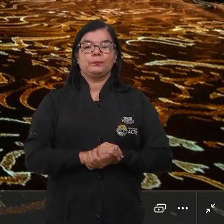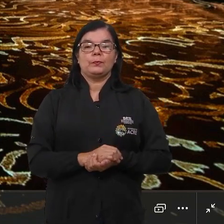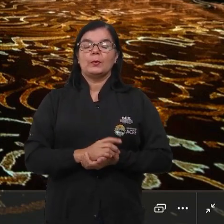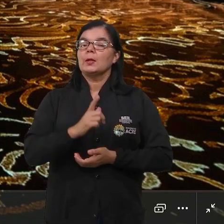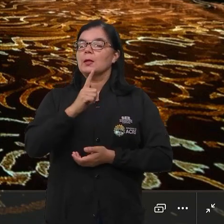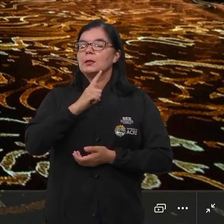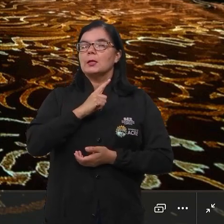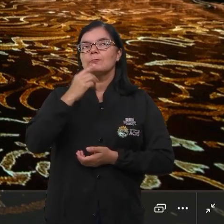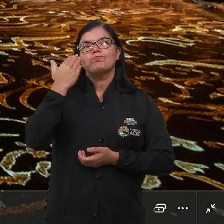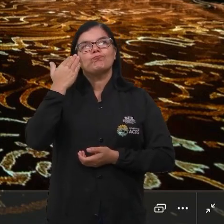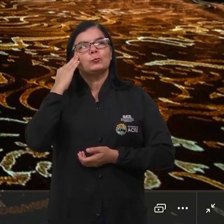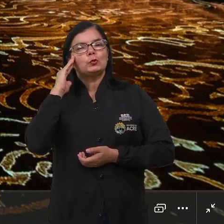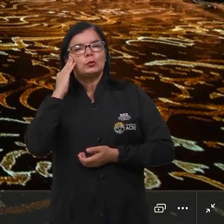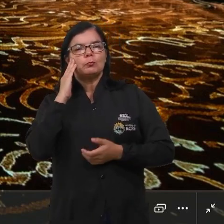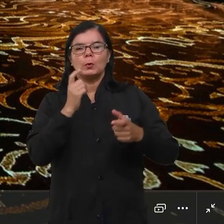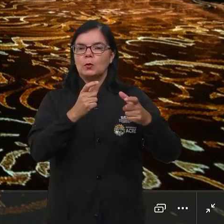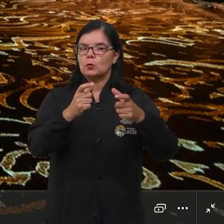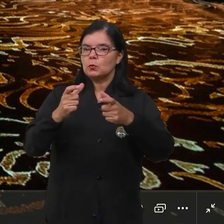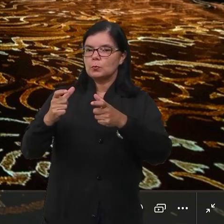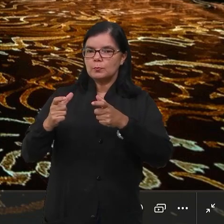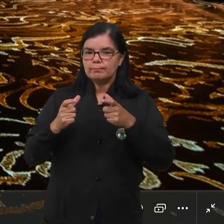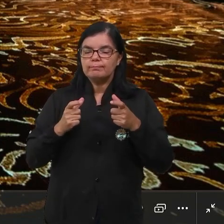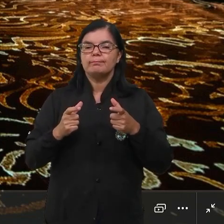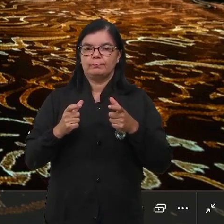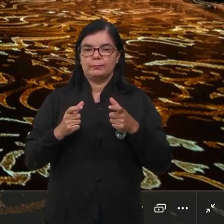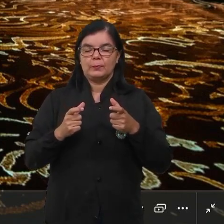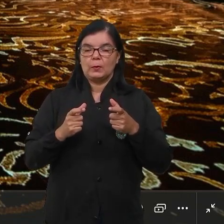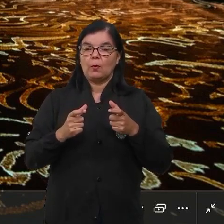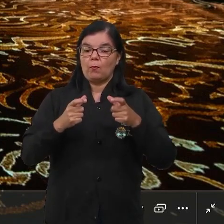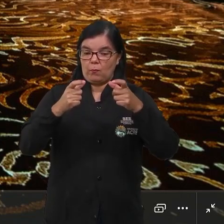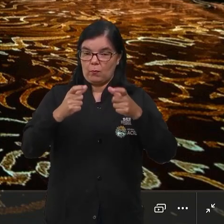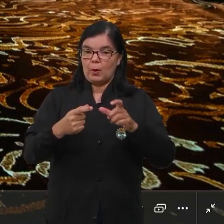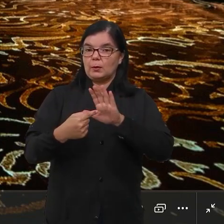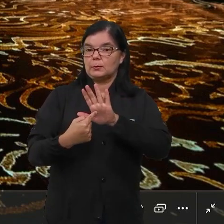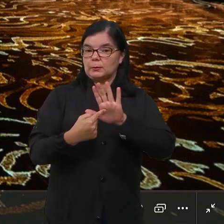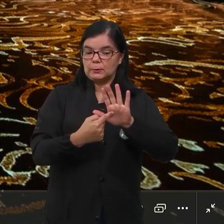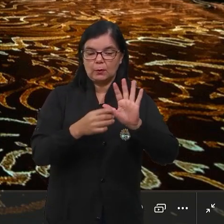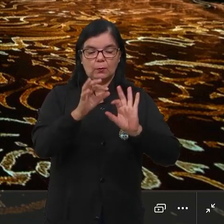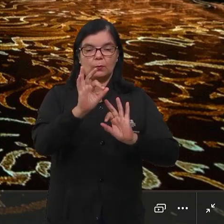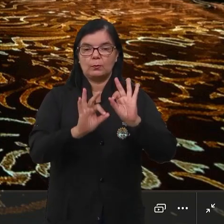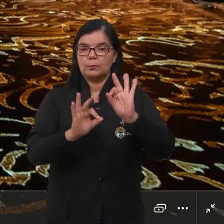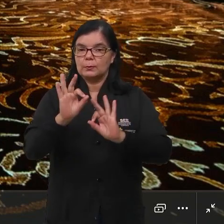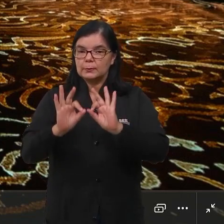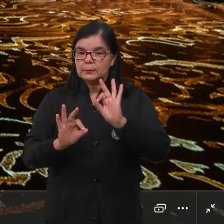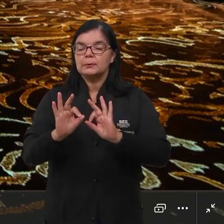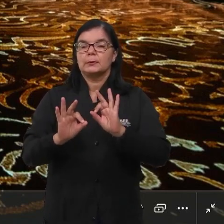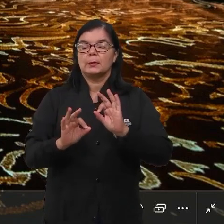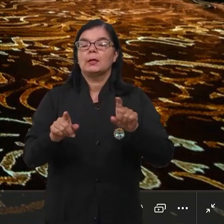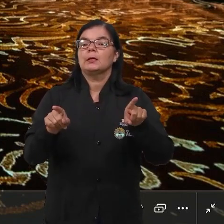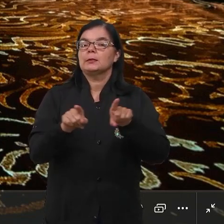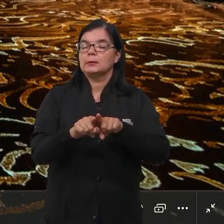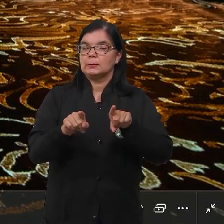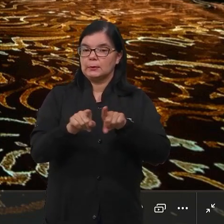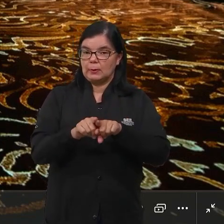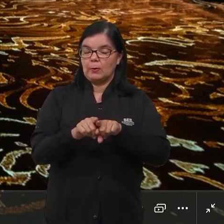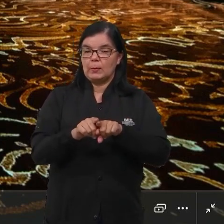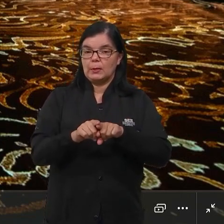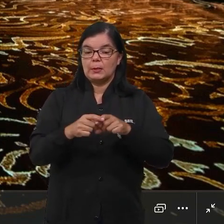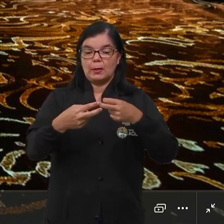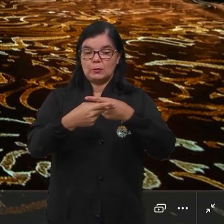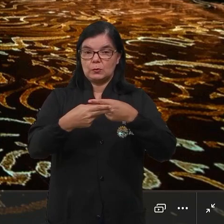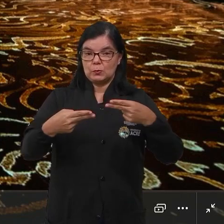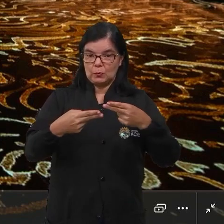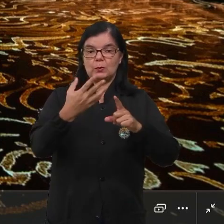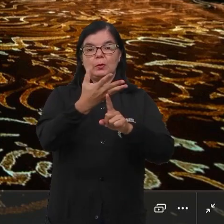ter uma noção desse ambiente físico, né, onde a exposição será montada. Isso inclui a disposição das